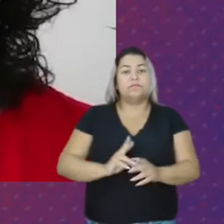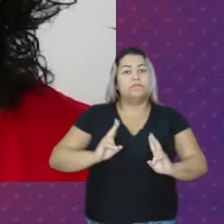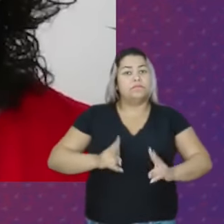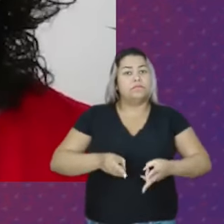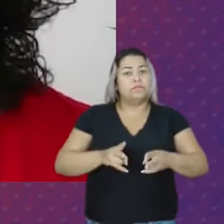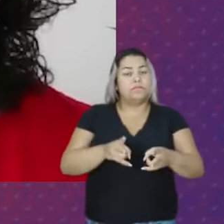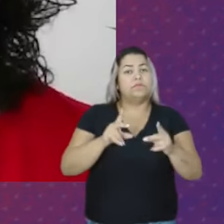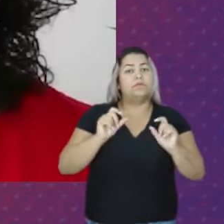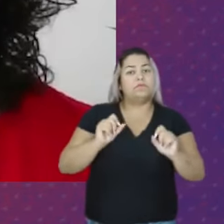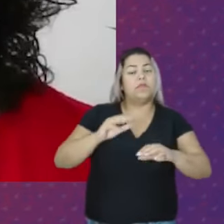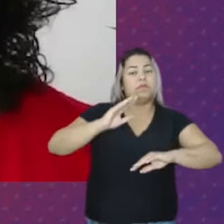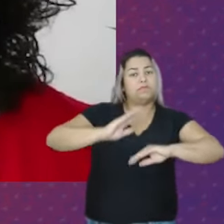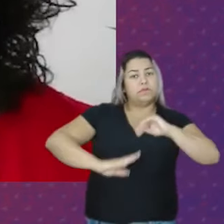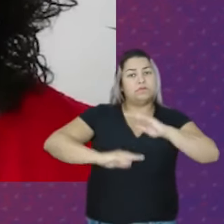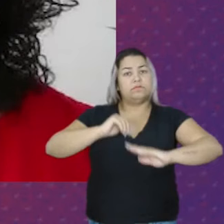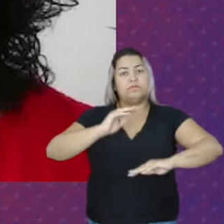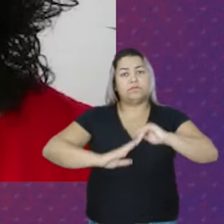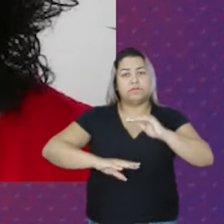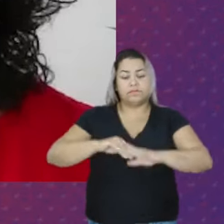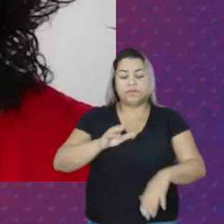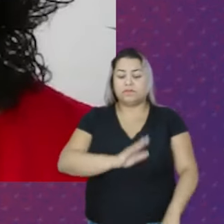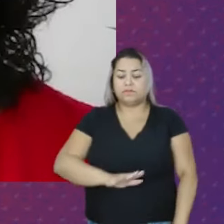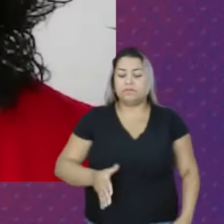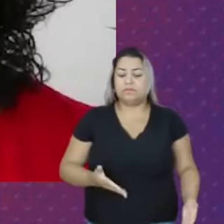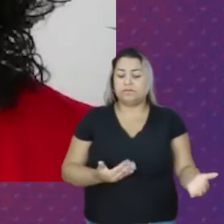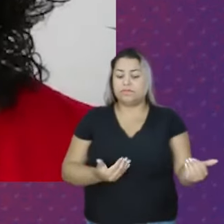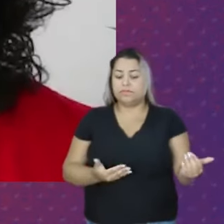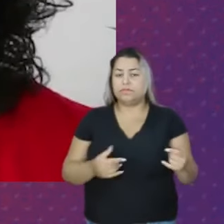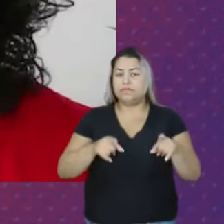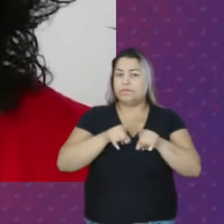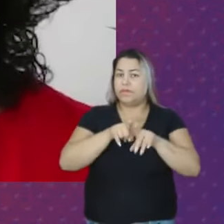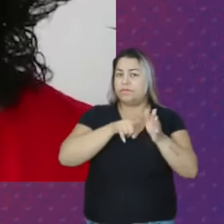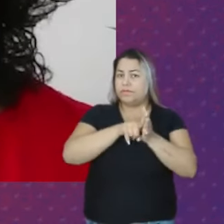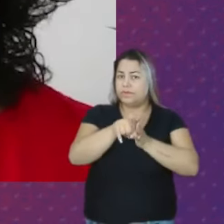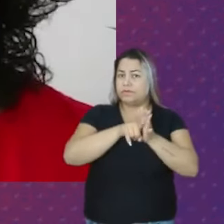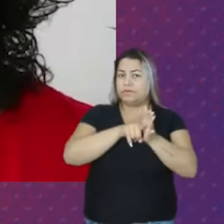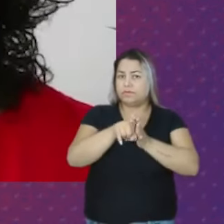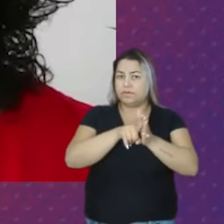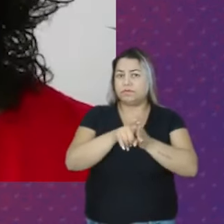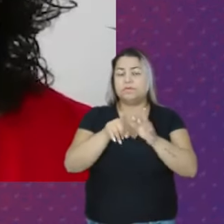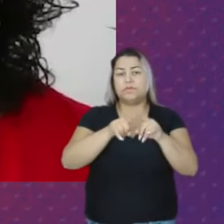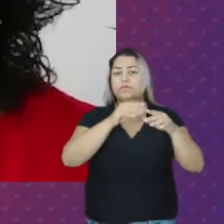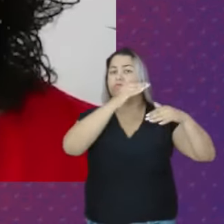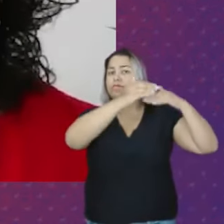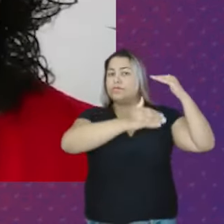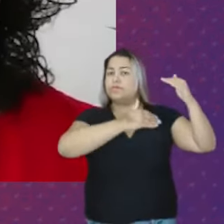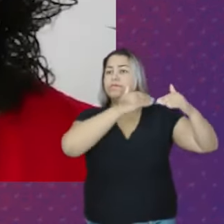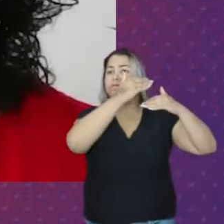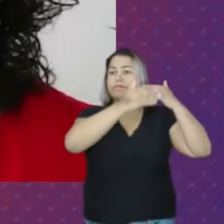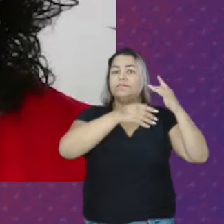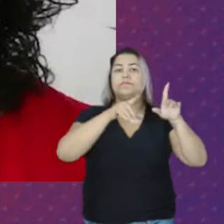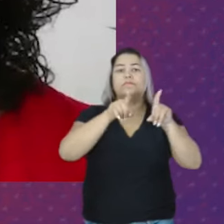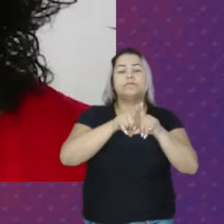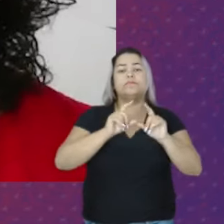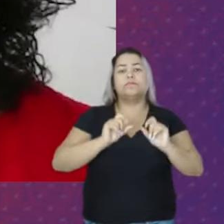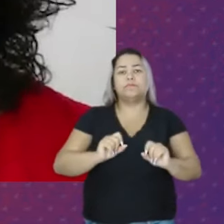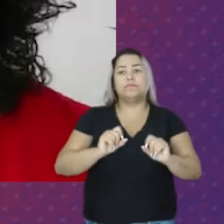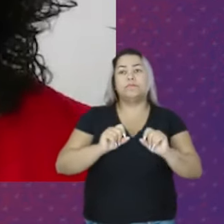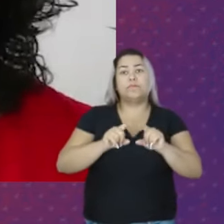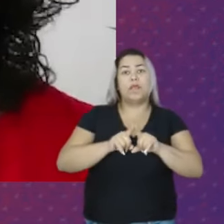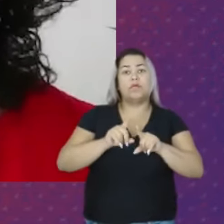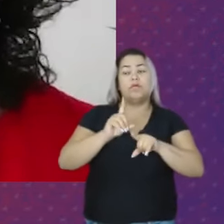continuei atuando na área da criança e adolescente, agora como pesquisadora, e desenvolvi, então, uma dissertação